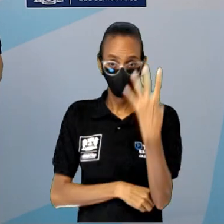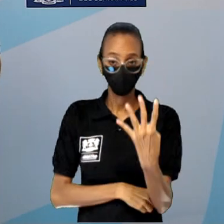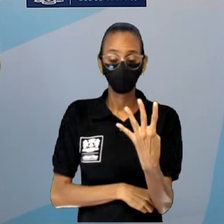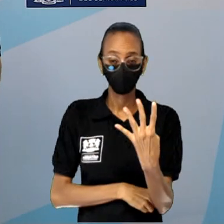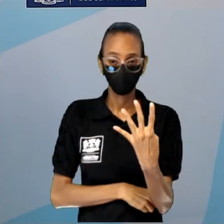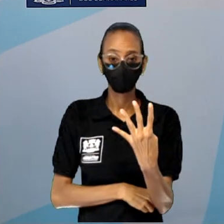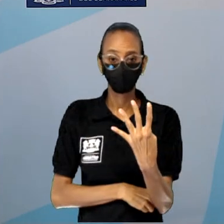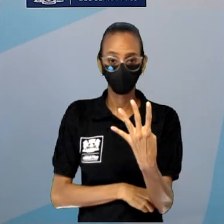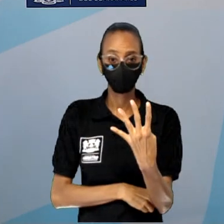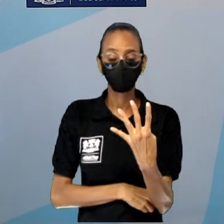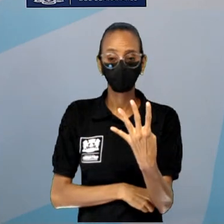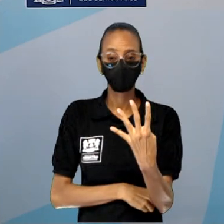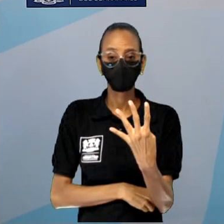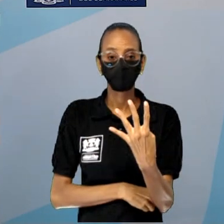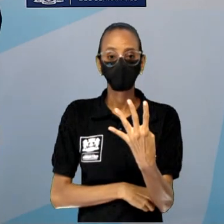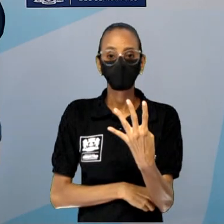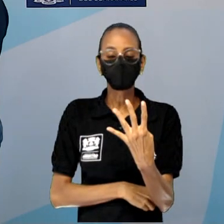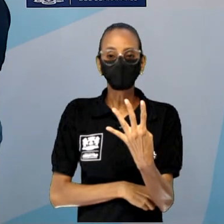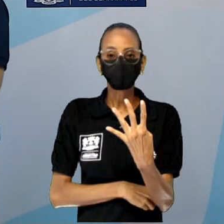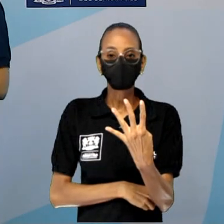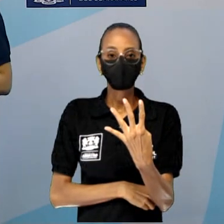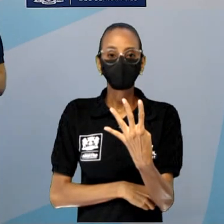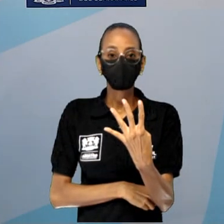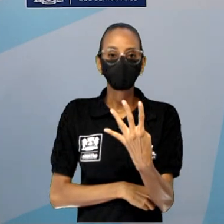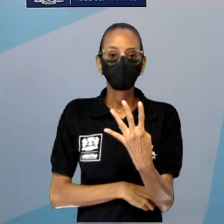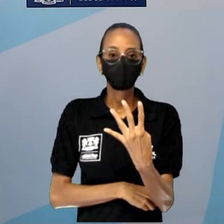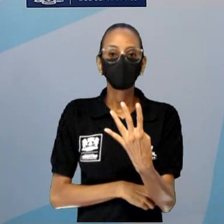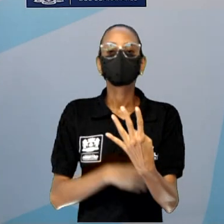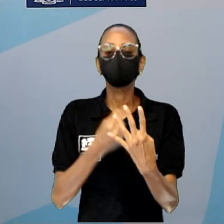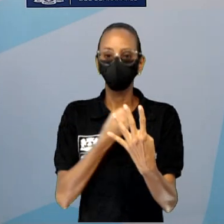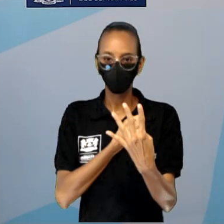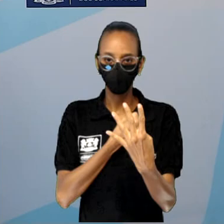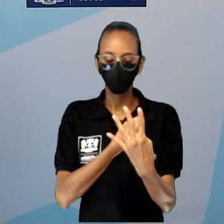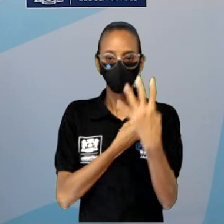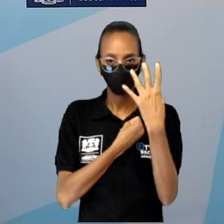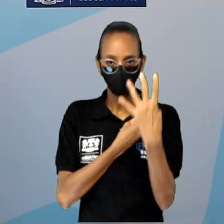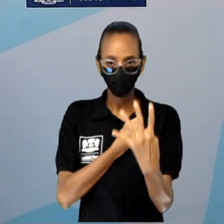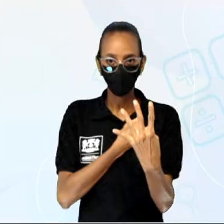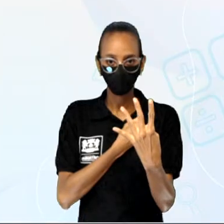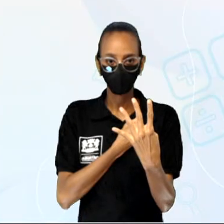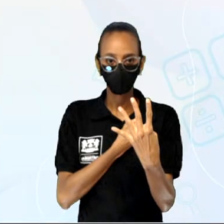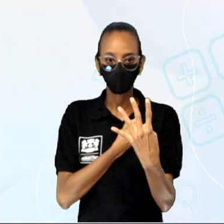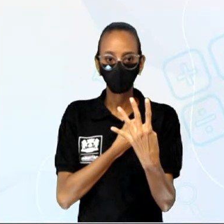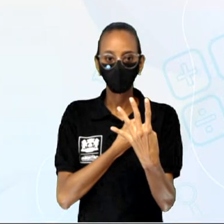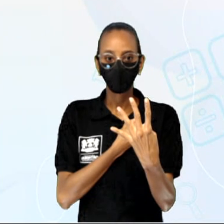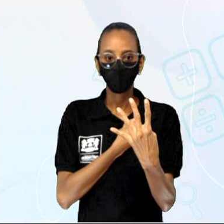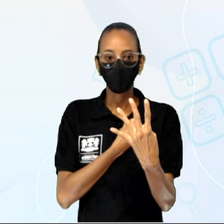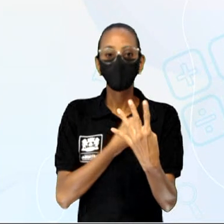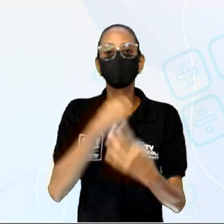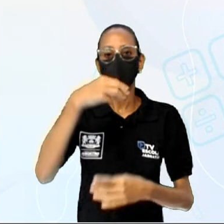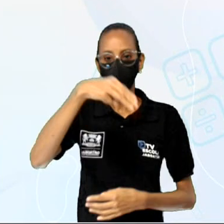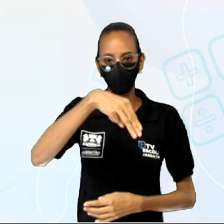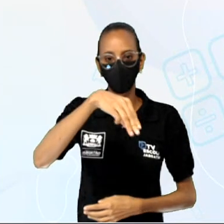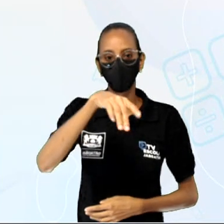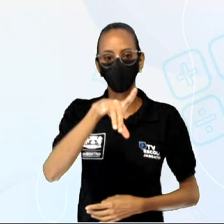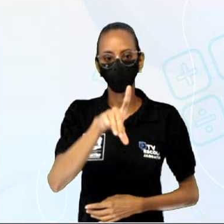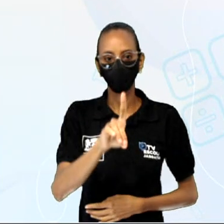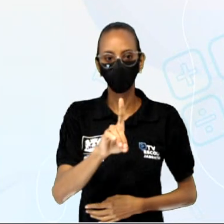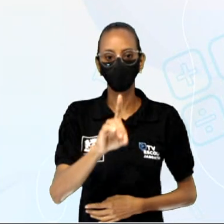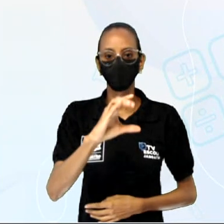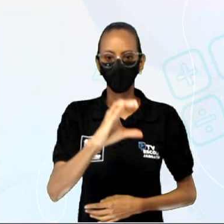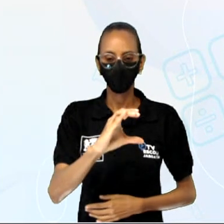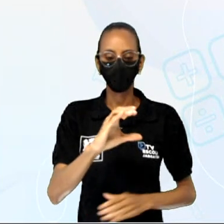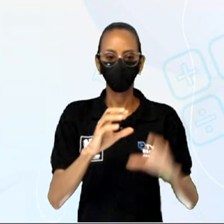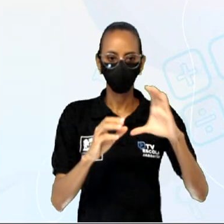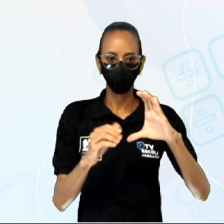4, né? Então, aqui a gente vai ter que 4 é o máximo divisor comum. Então, máximo divisor,